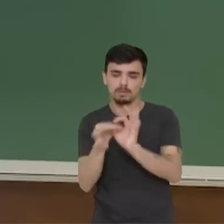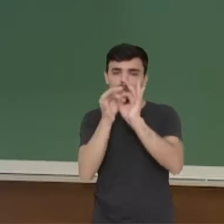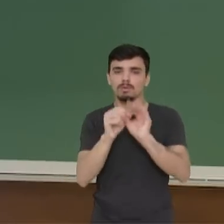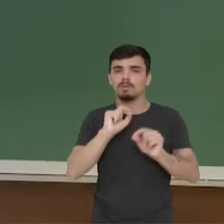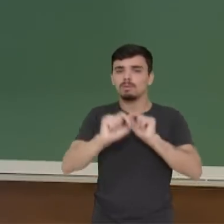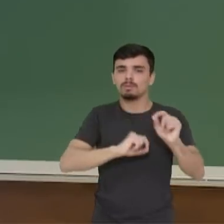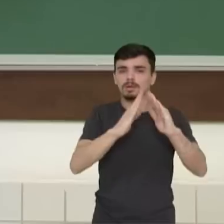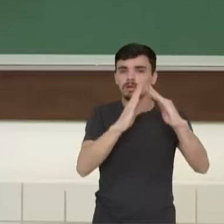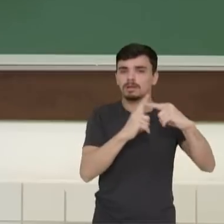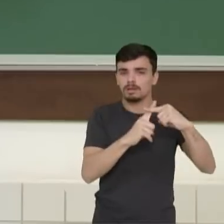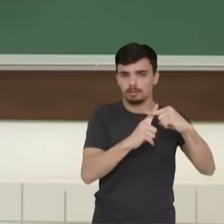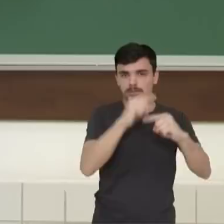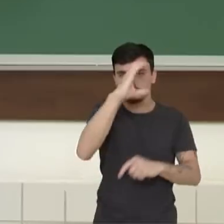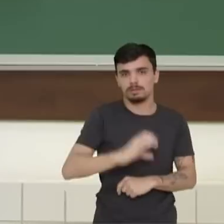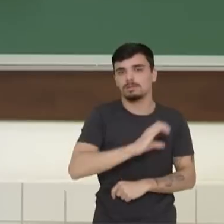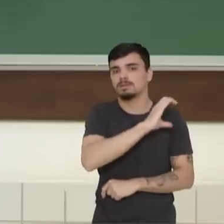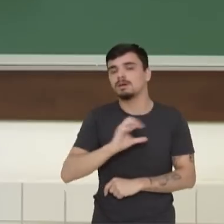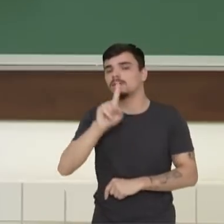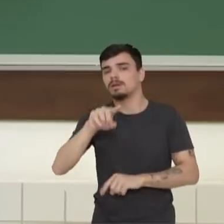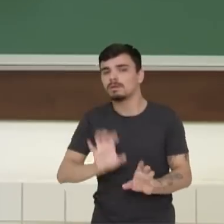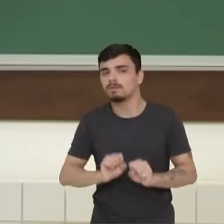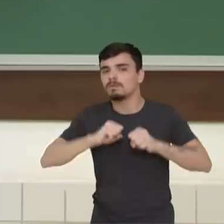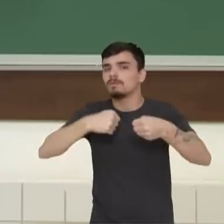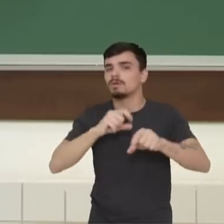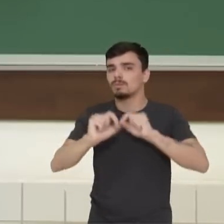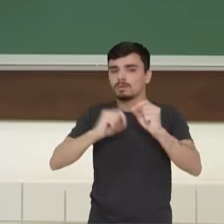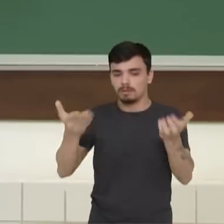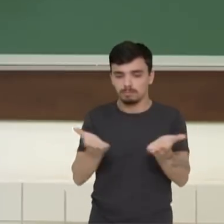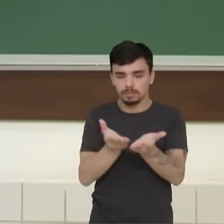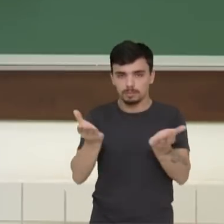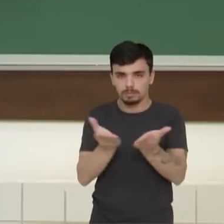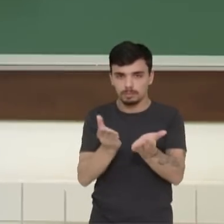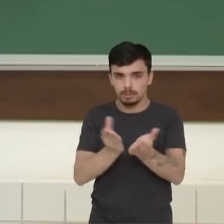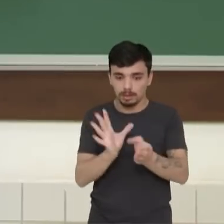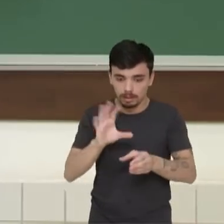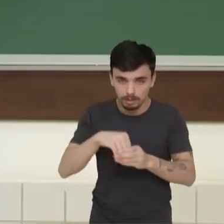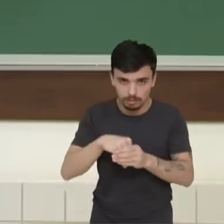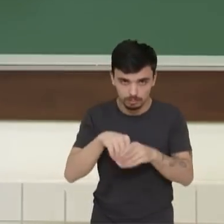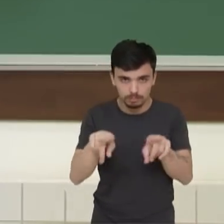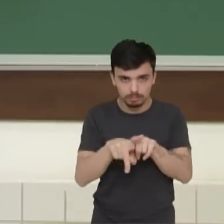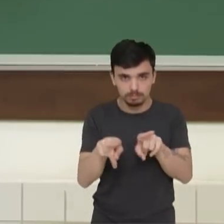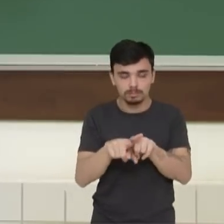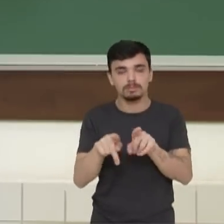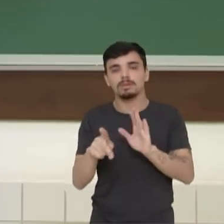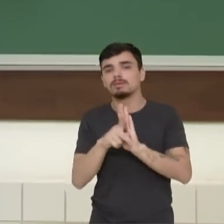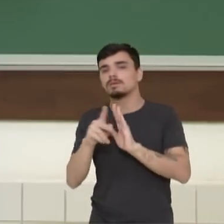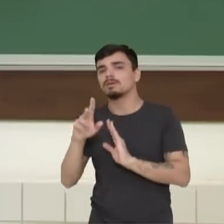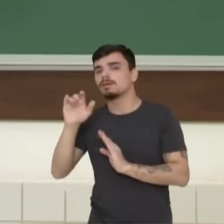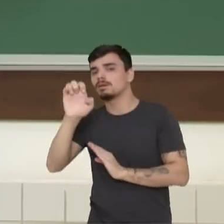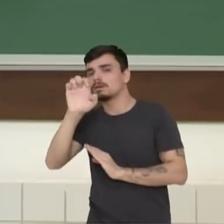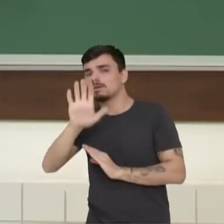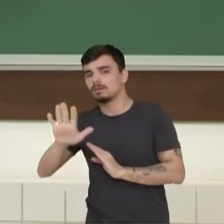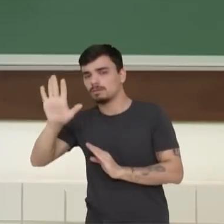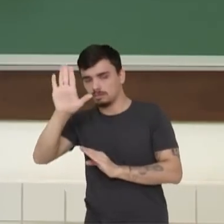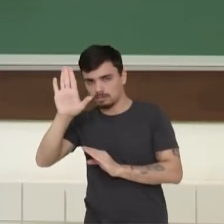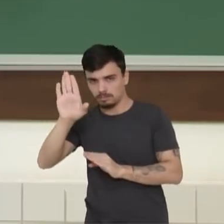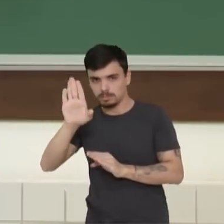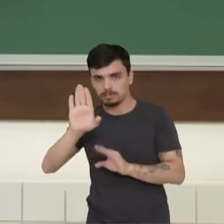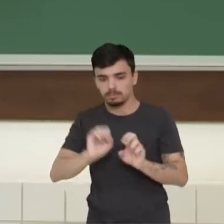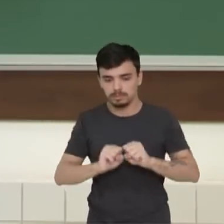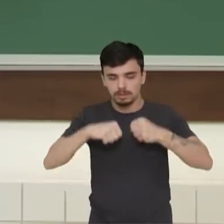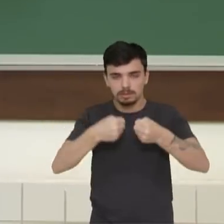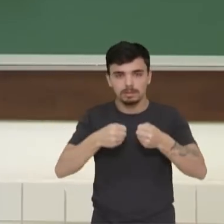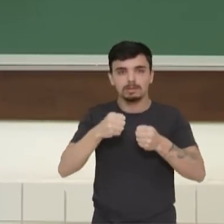aliança com a Igreja Católica, isso vai fortalecer o cristianismo dentro da Europa. Fortalecendo o cristianismo, nós